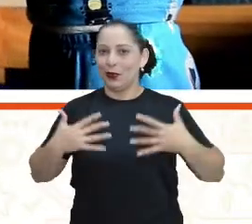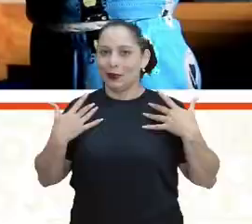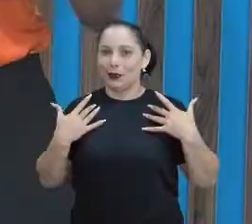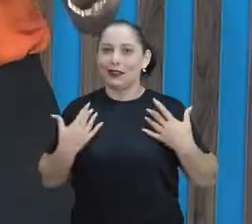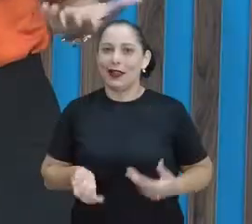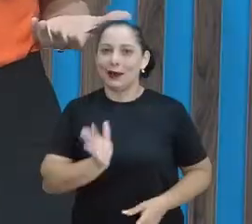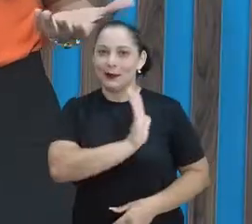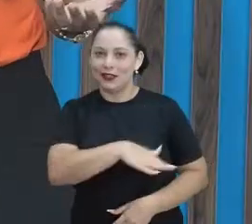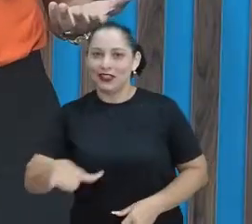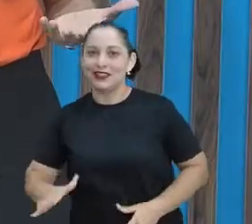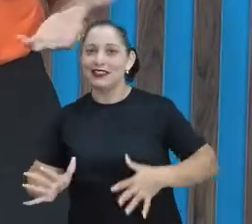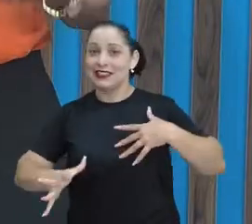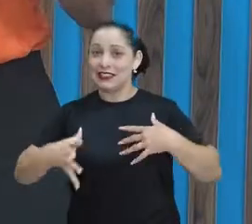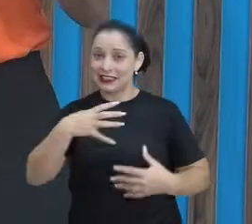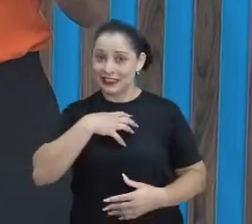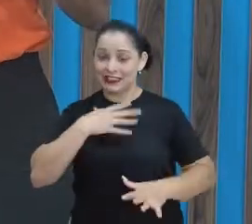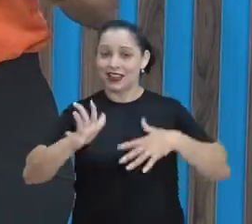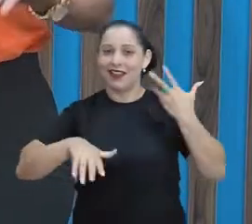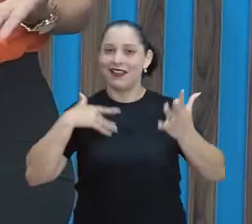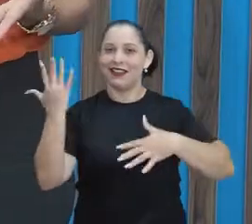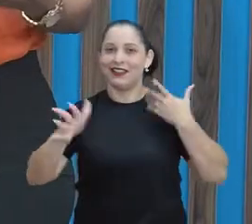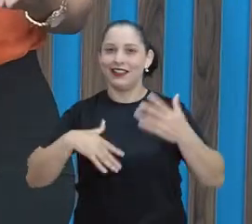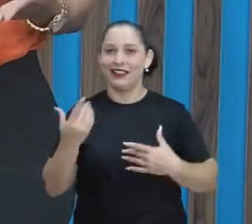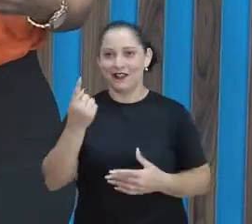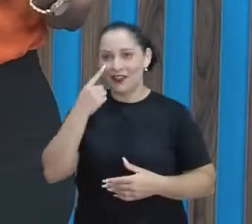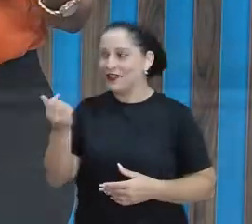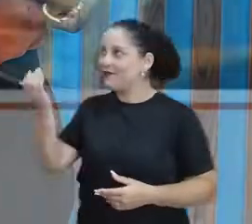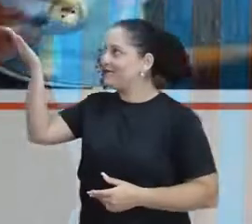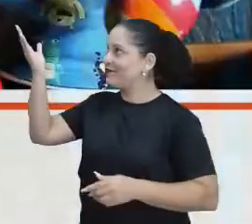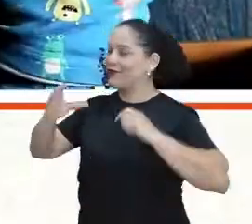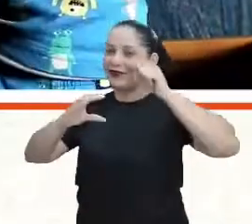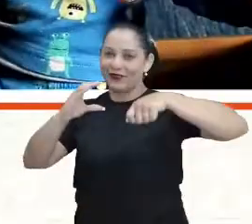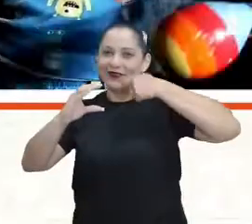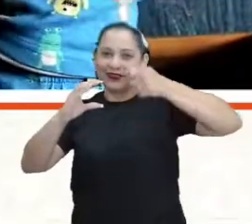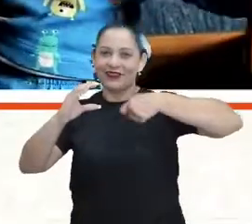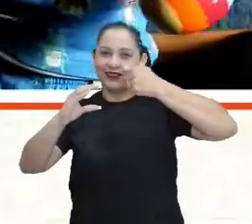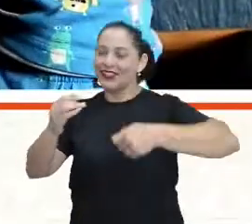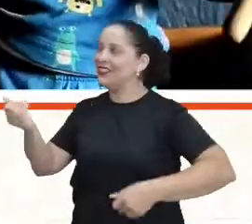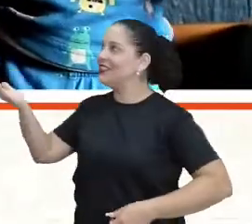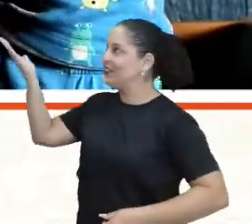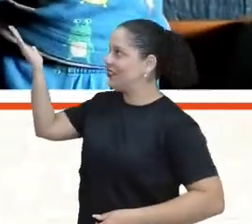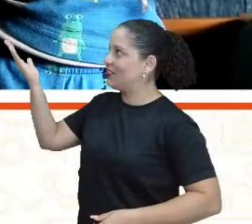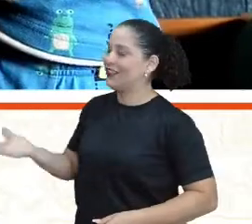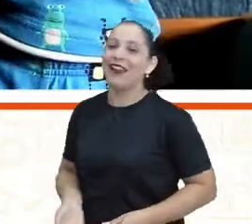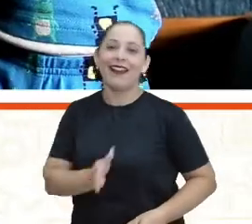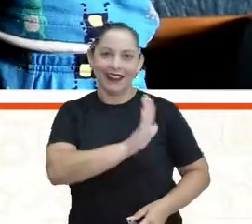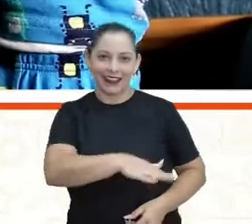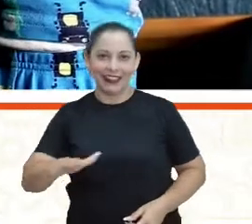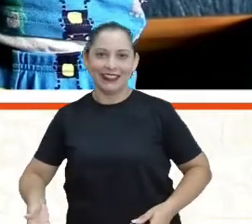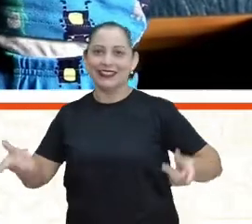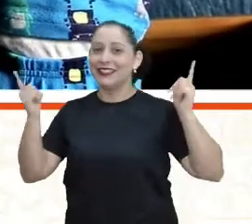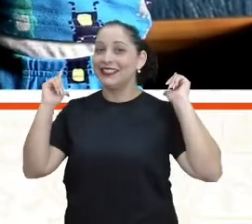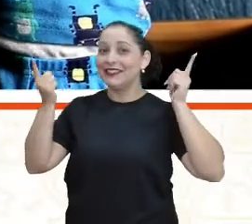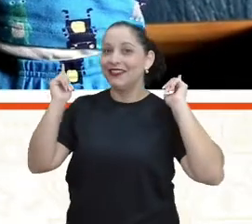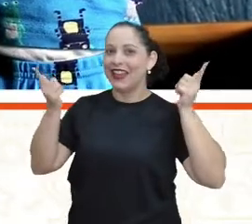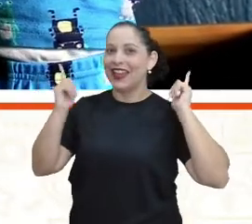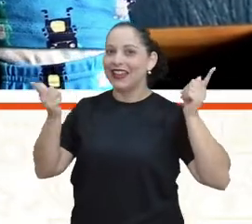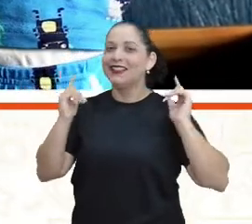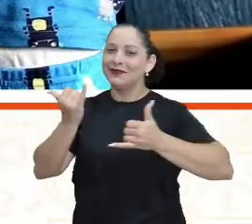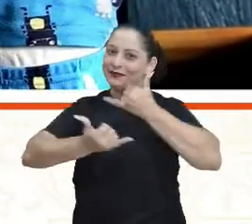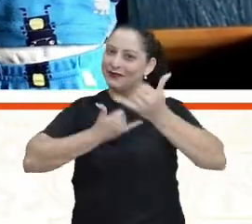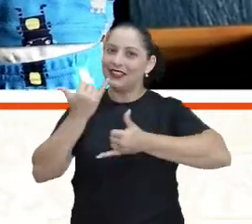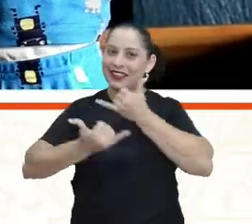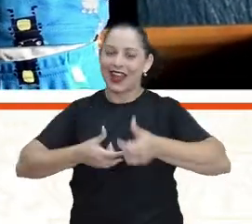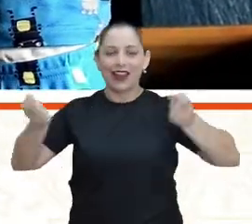é um momento de extrema alegria. Então, a gente pode ver aí no filminho, que está ilustrando o nosso slide, como a criança se diverte e como isso